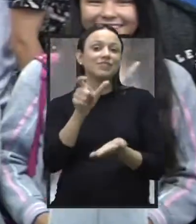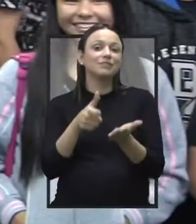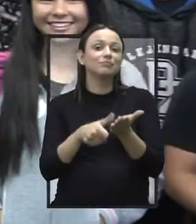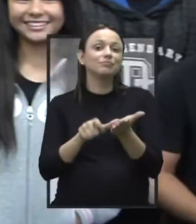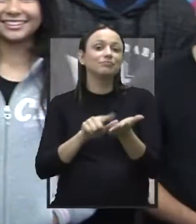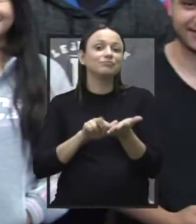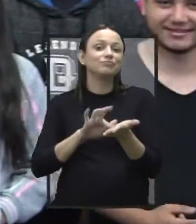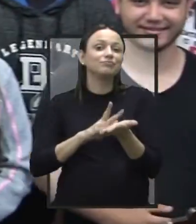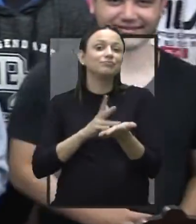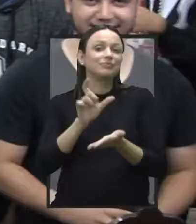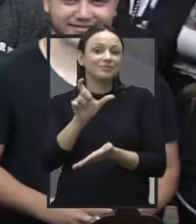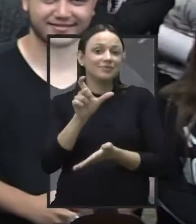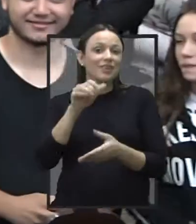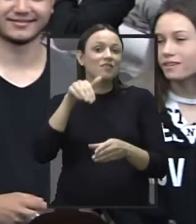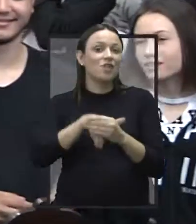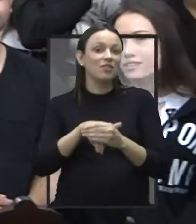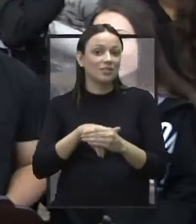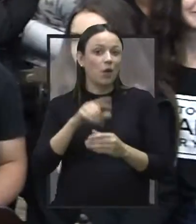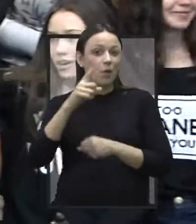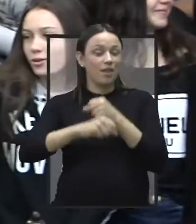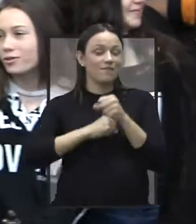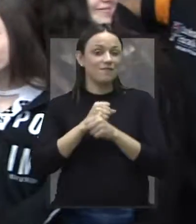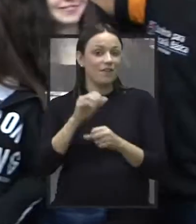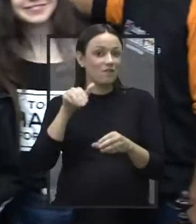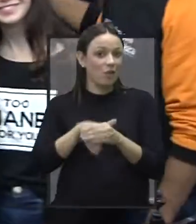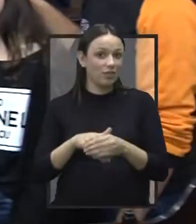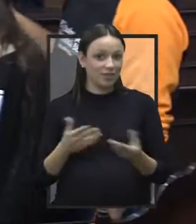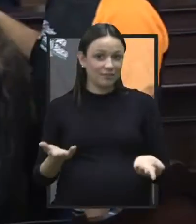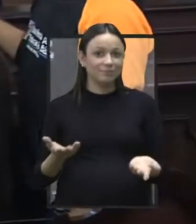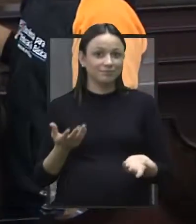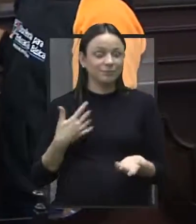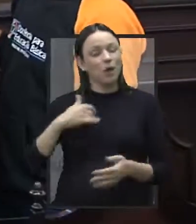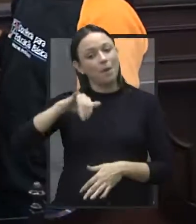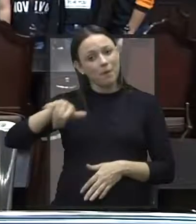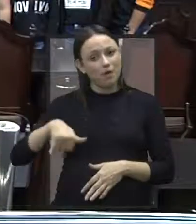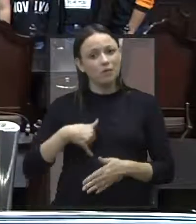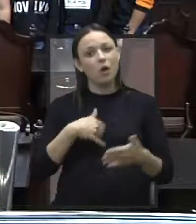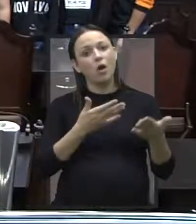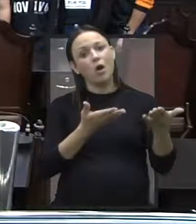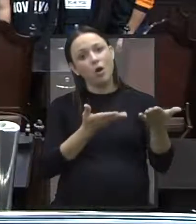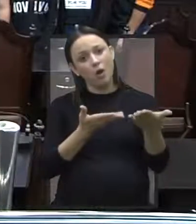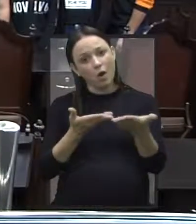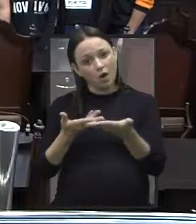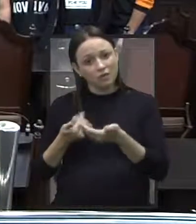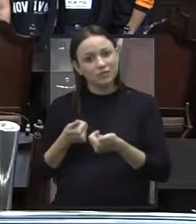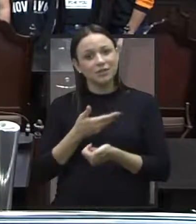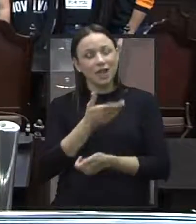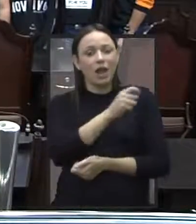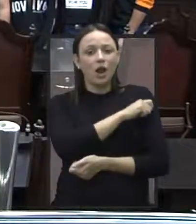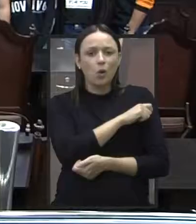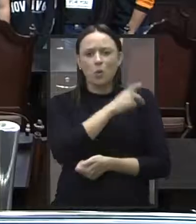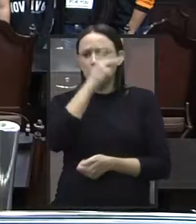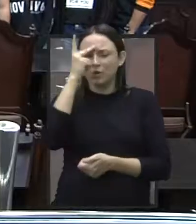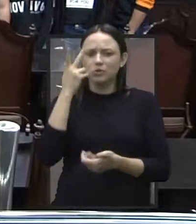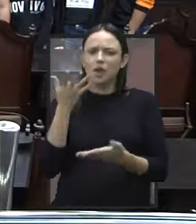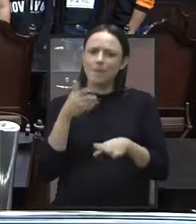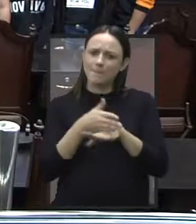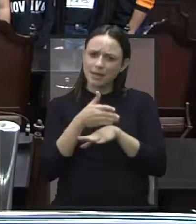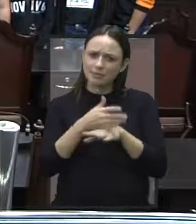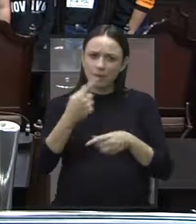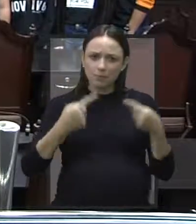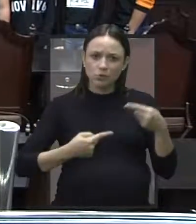próximo ano nas eleições municipais. Aproveitando, convidando os alunos, as pessoas que queiram participar de política,